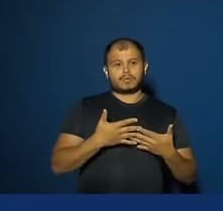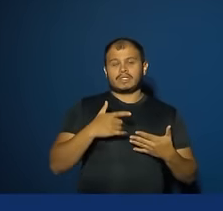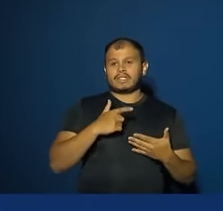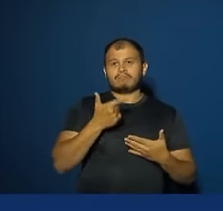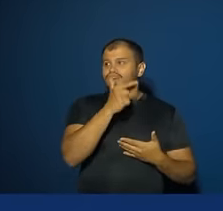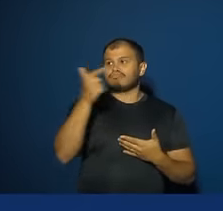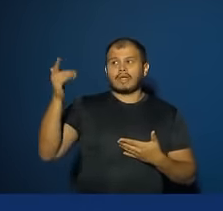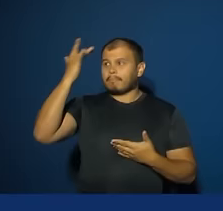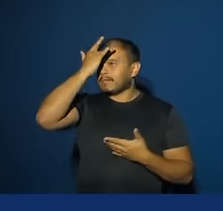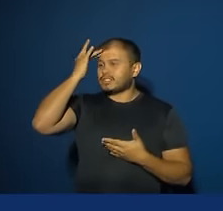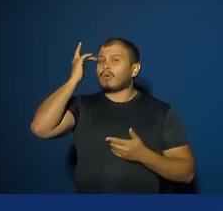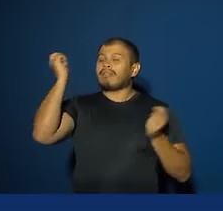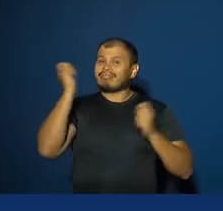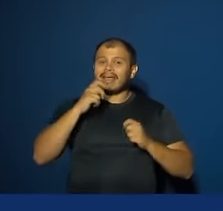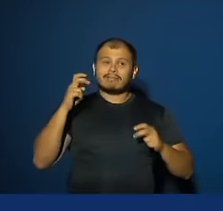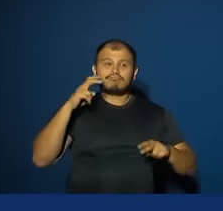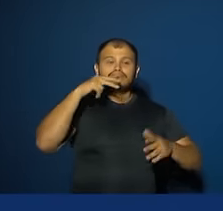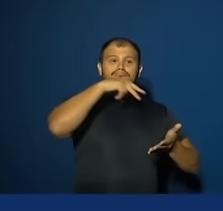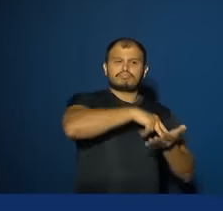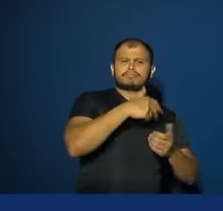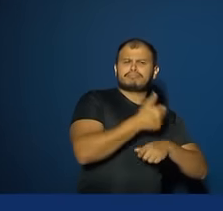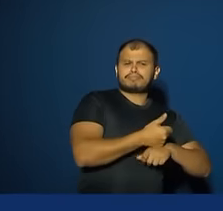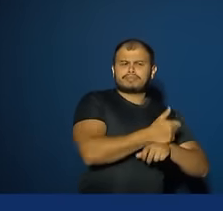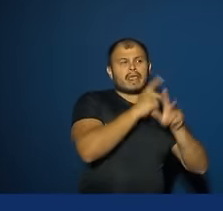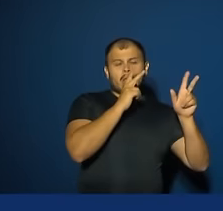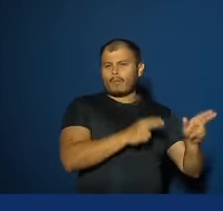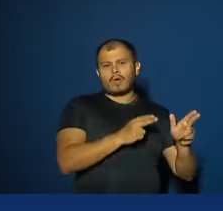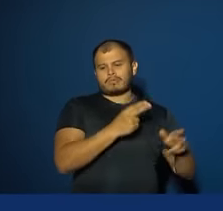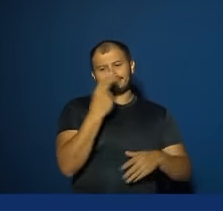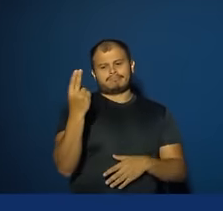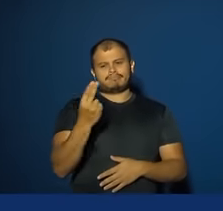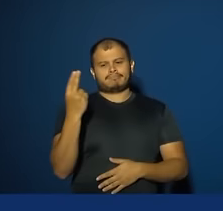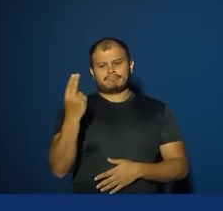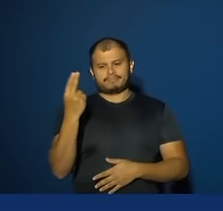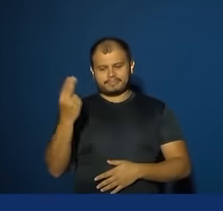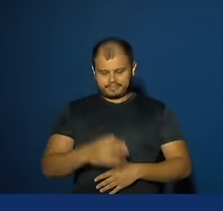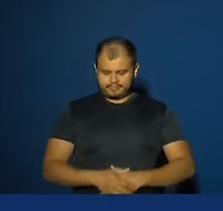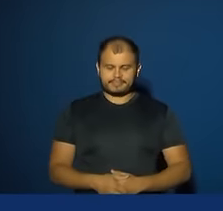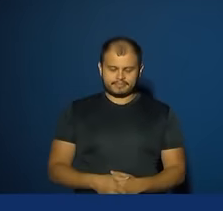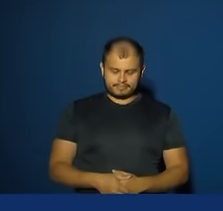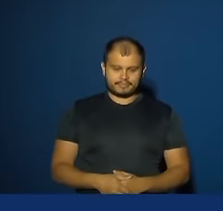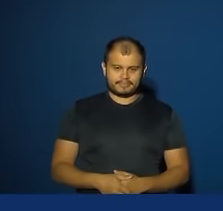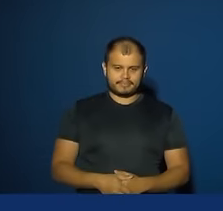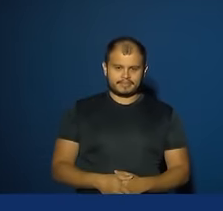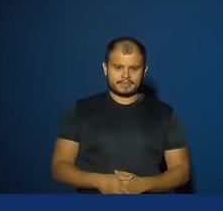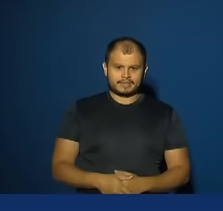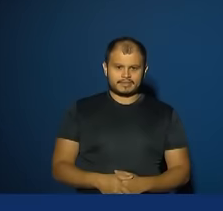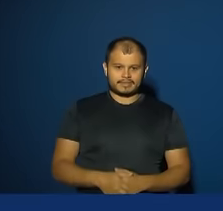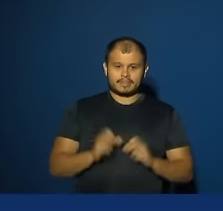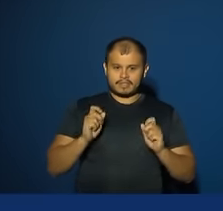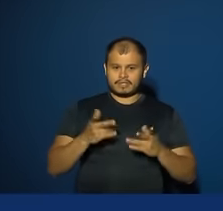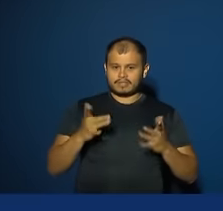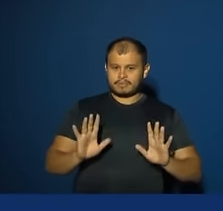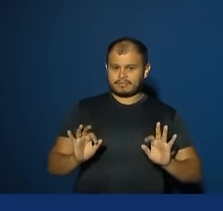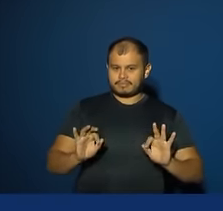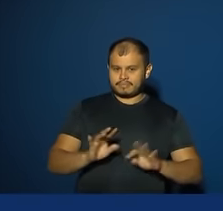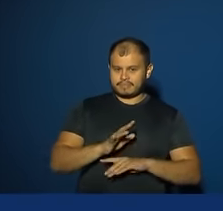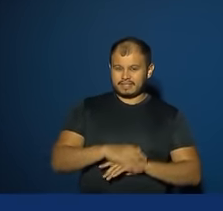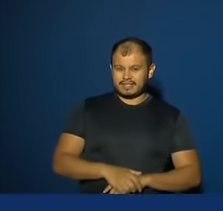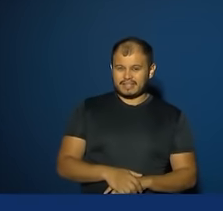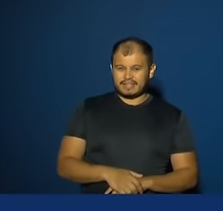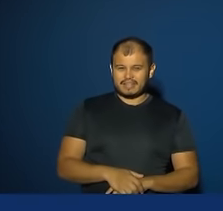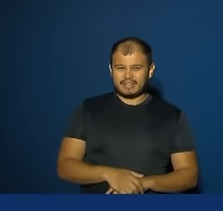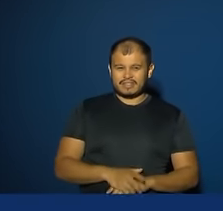qualificado pra gente bater esse papo aqui bem-vindo mas mais uma vez Então vamos lá já tô preparado aqui já fiz um